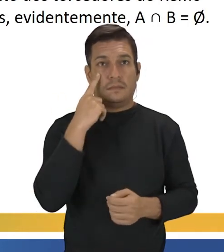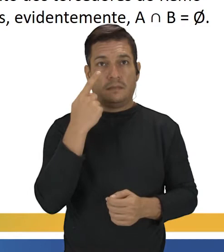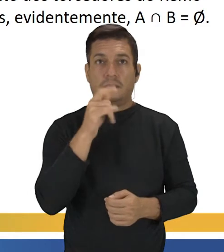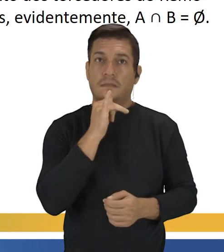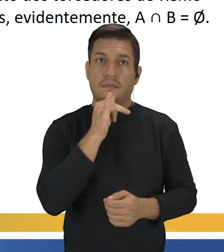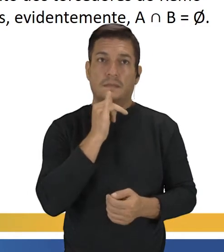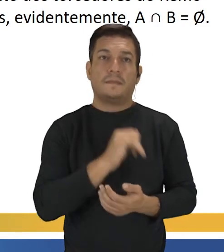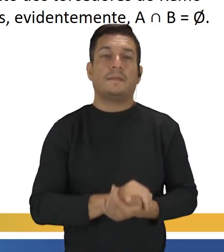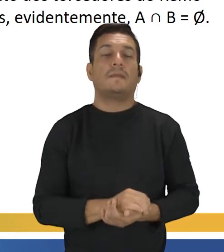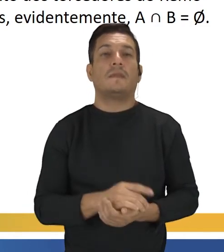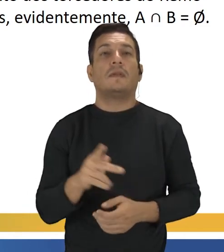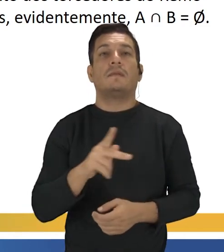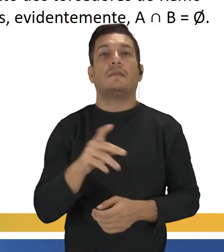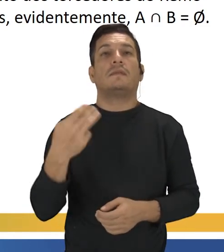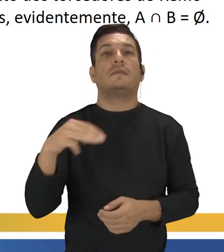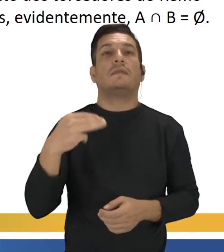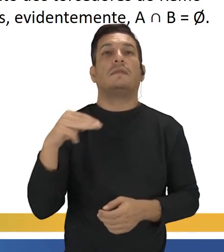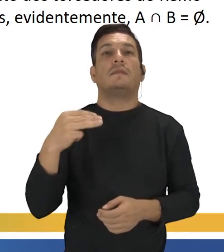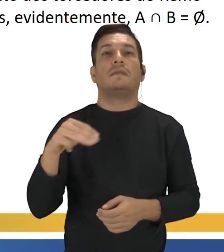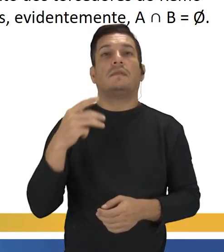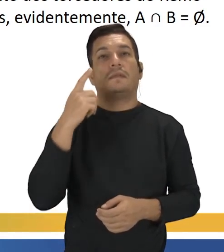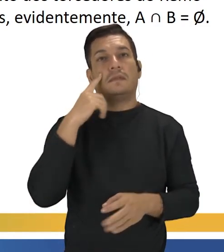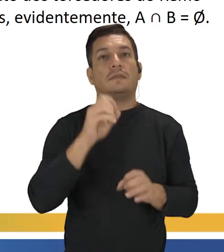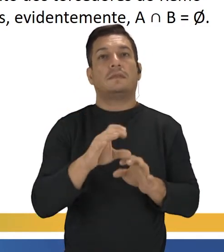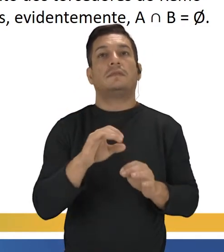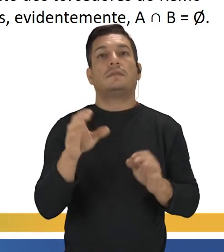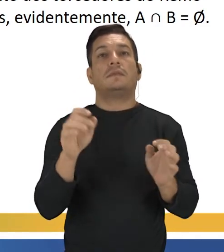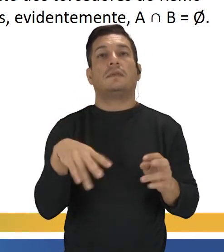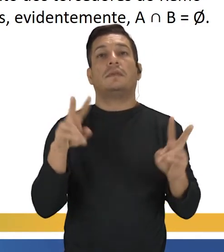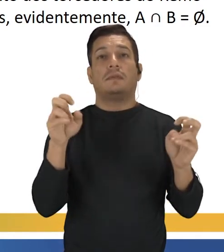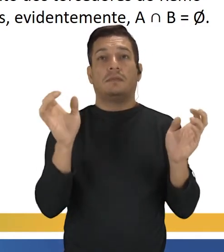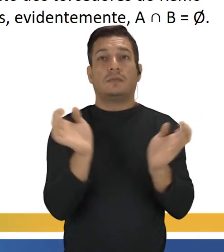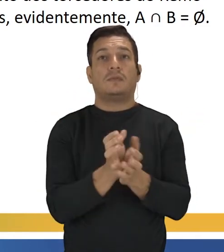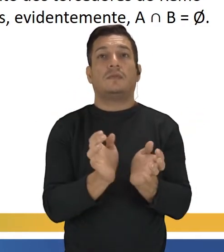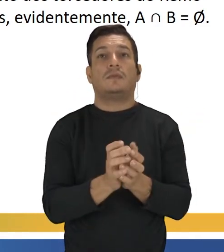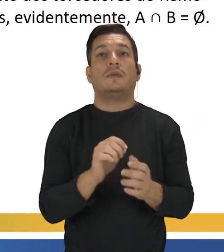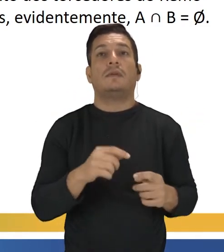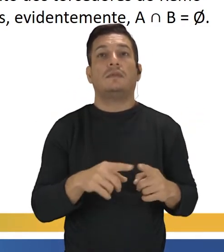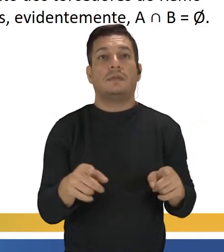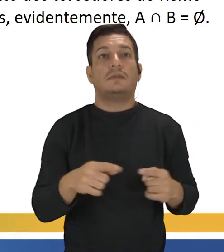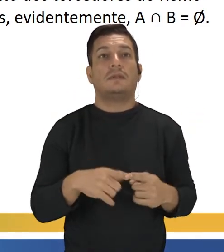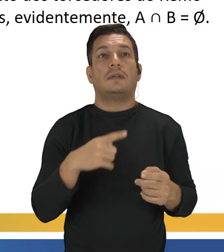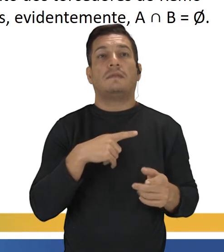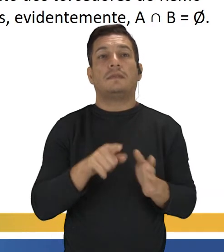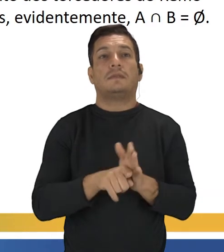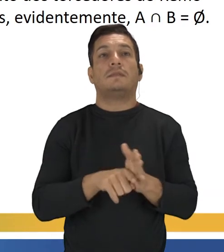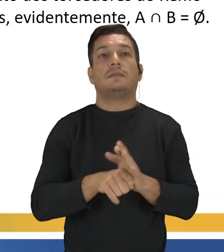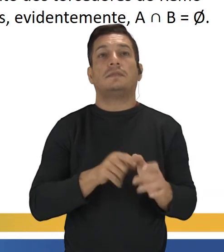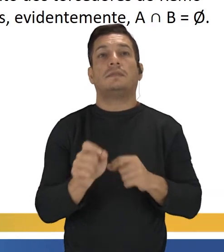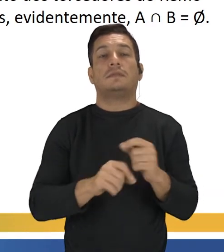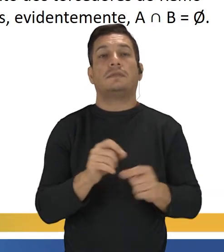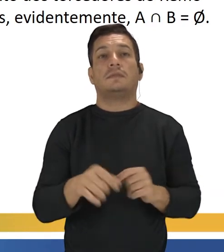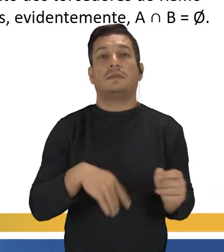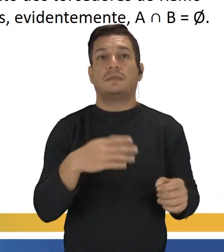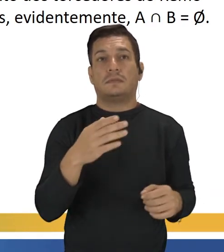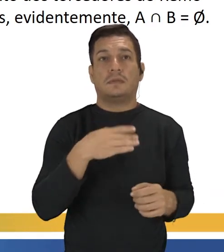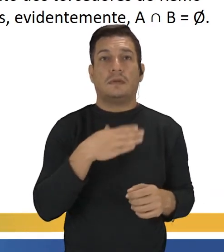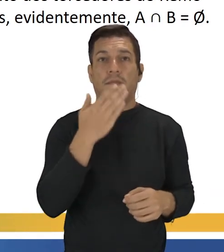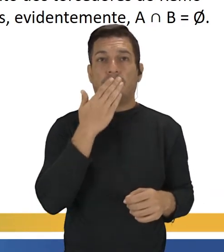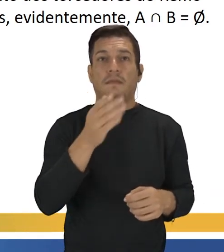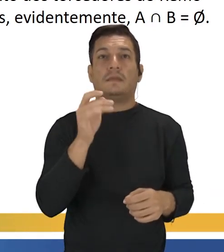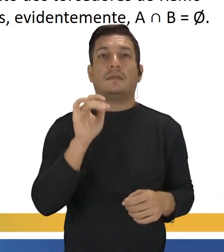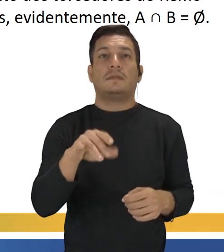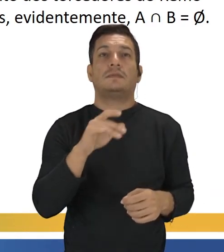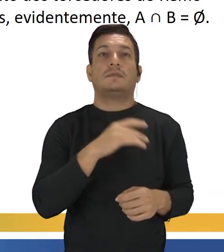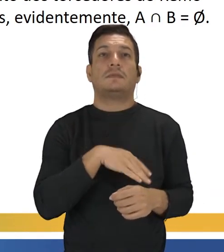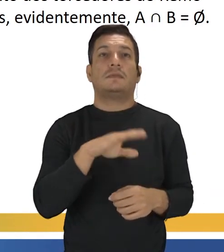exemplo. Um professor de matemática, ao lecionar a teoria dos conjuntos, em uma certa turma, realizou uma pesquisa sobre as preferências clubísticas de seus